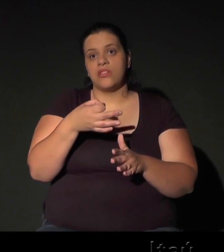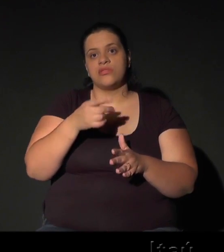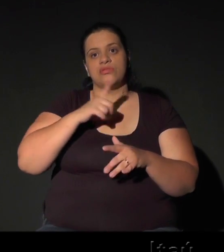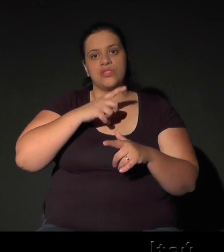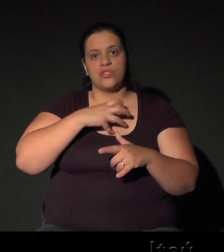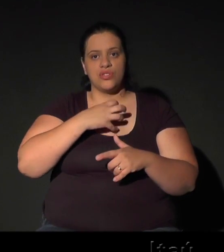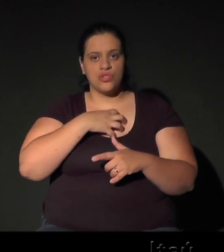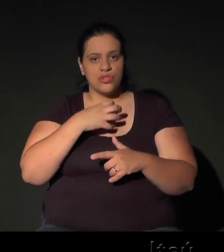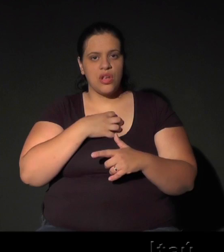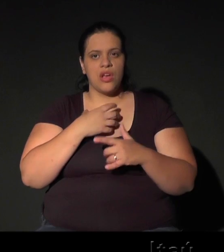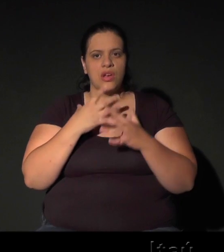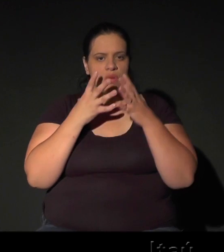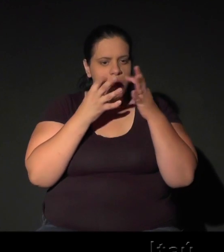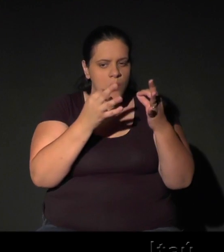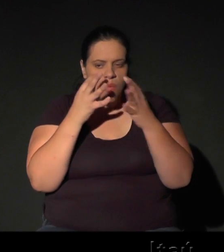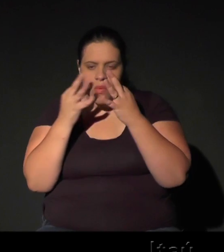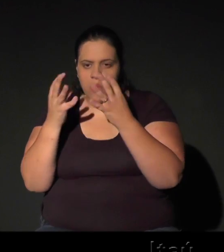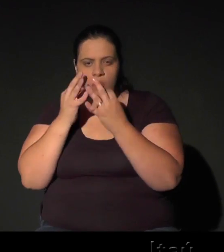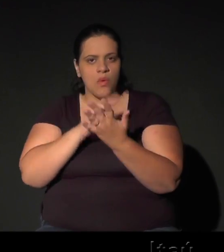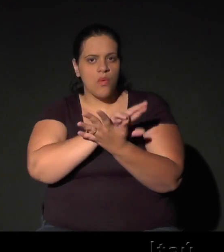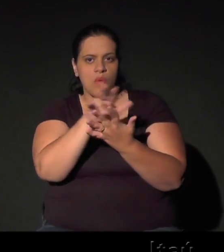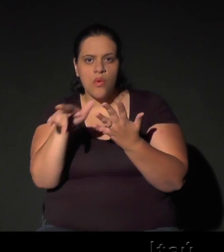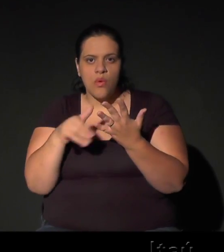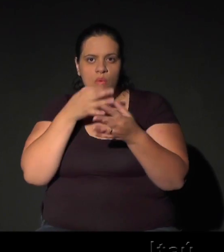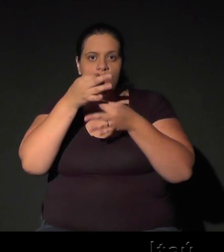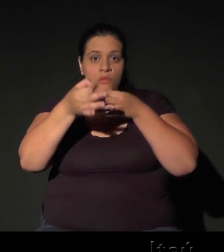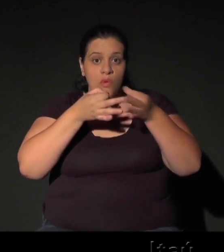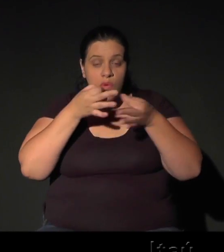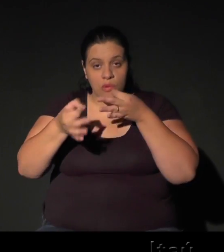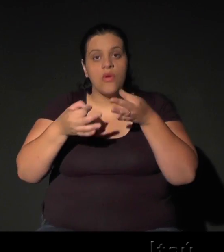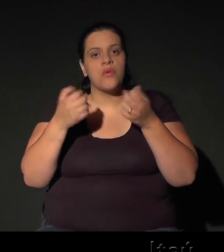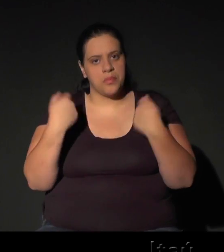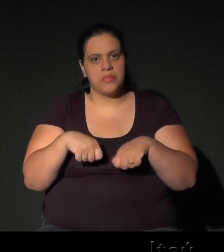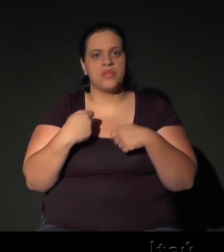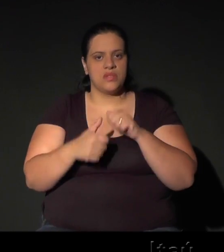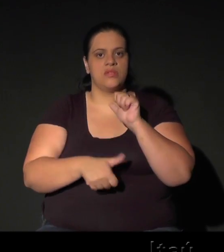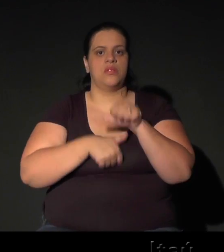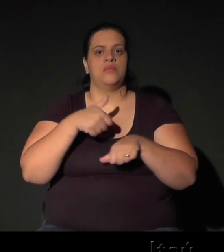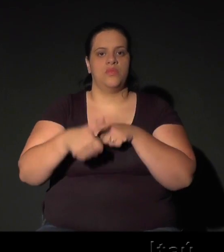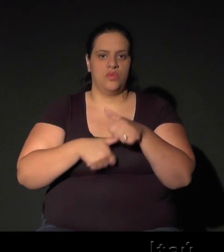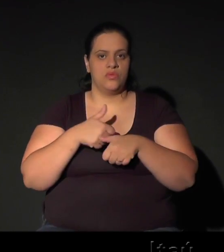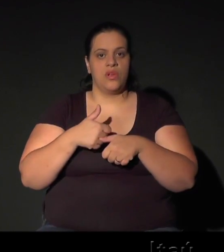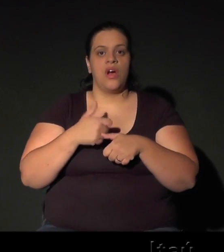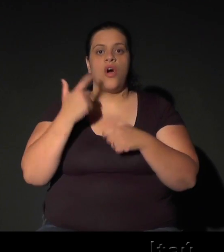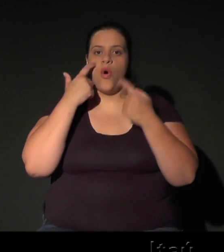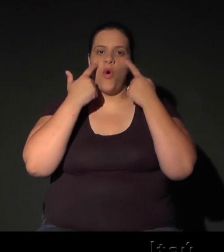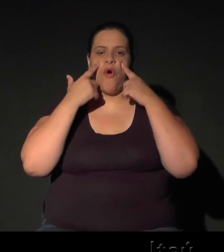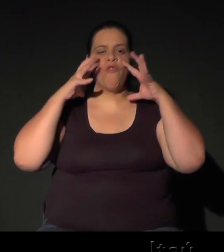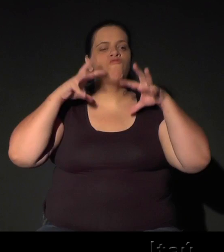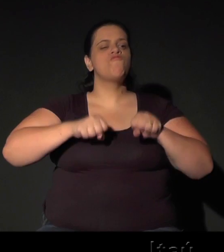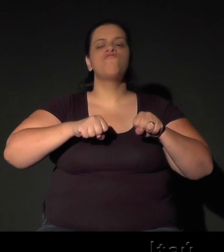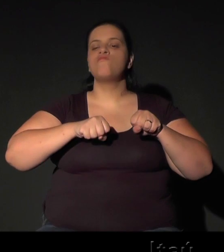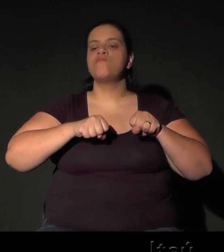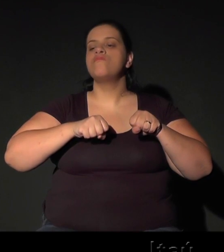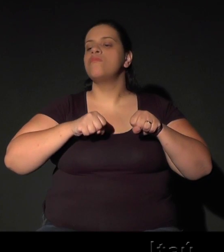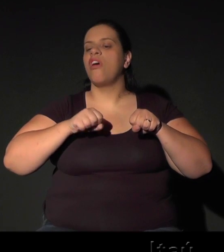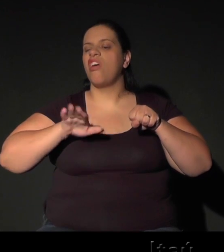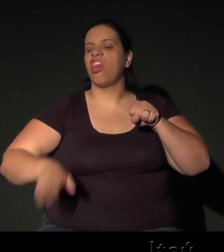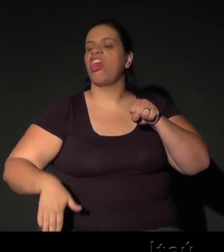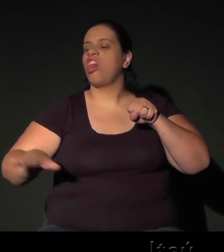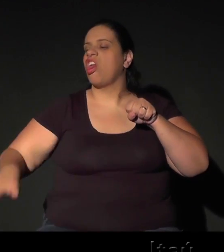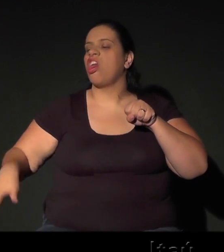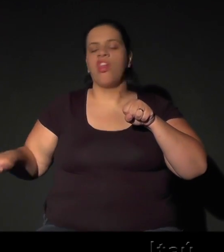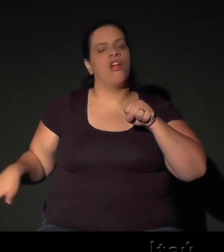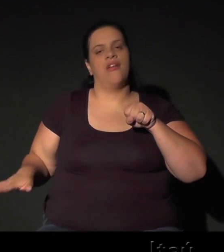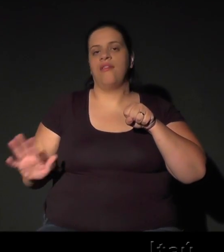a gente olha também para essas narrativas eu acho que precisa eh mudar a gente descolonizar o nosso olhar sobre os saberes como a